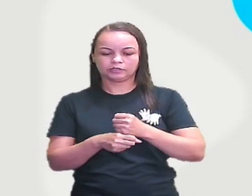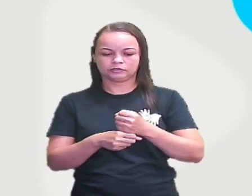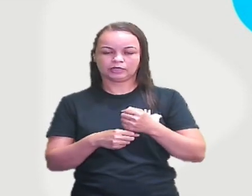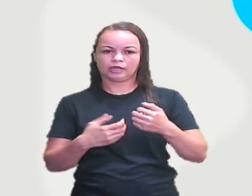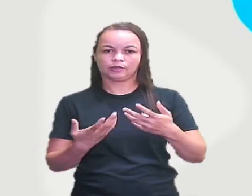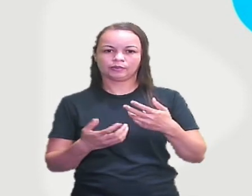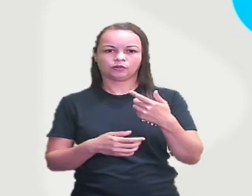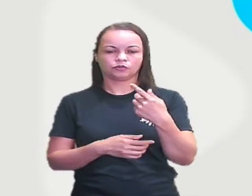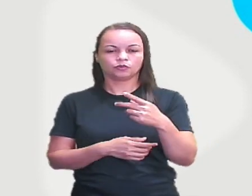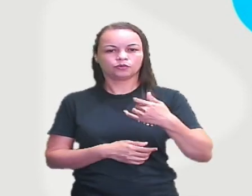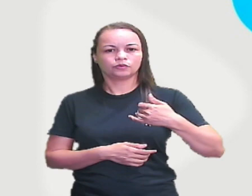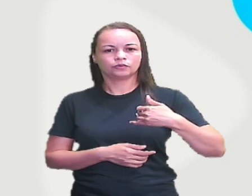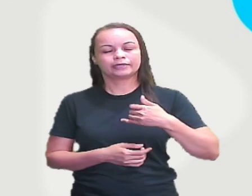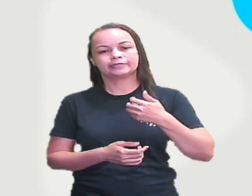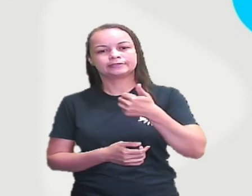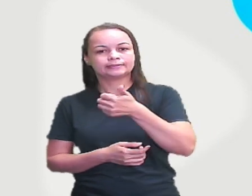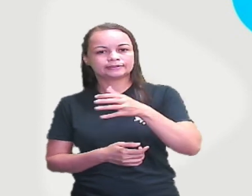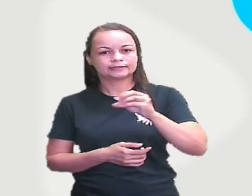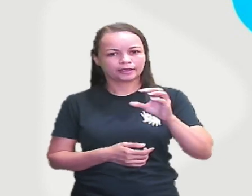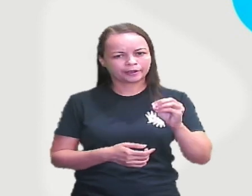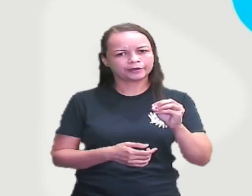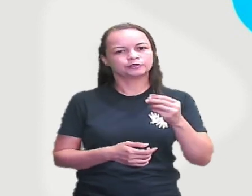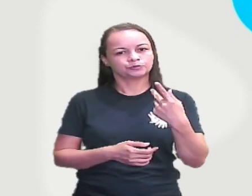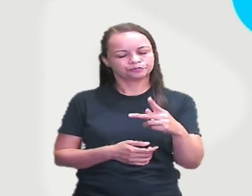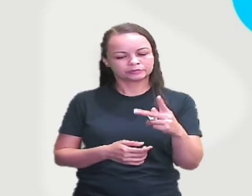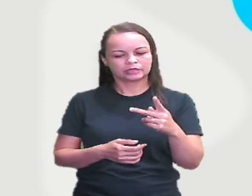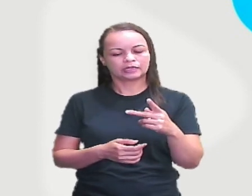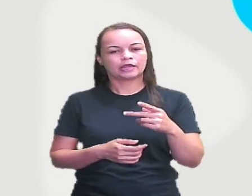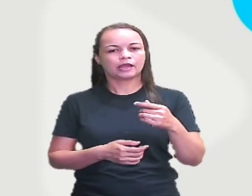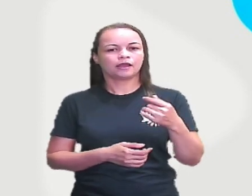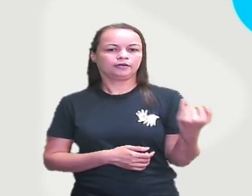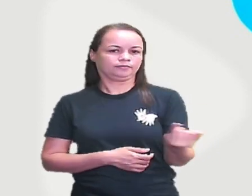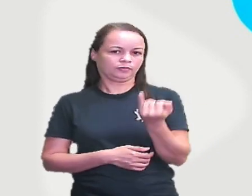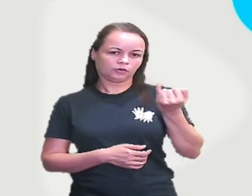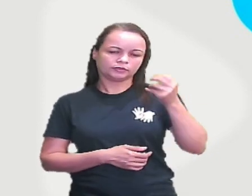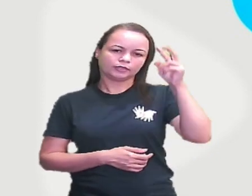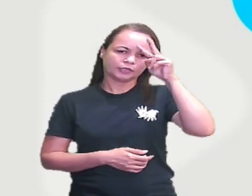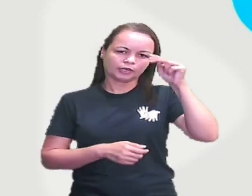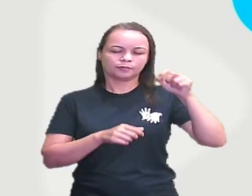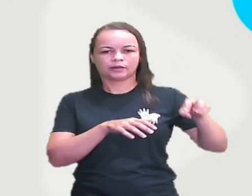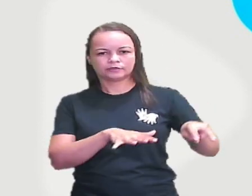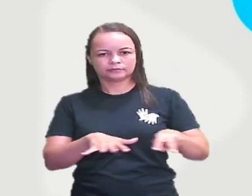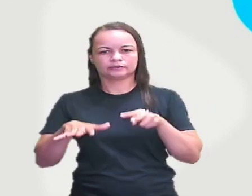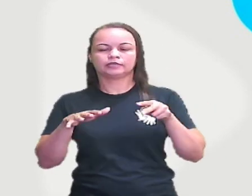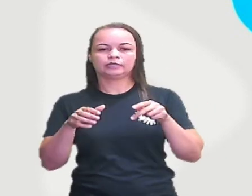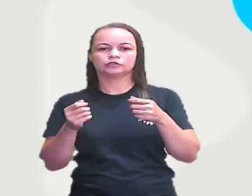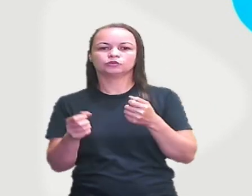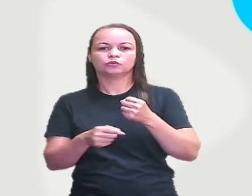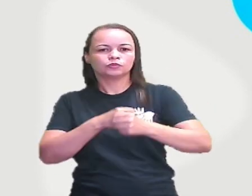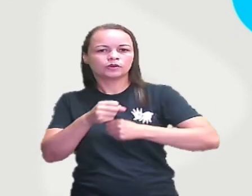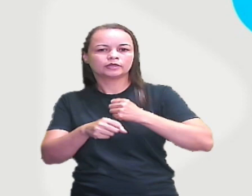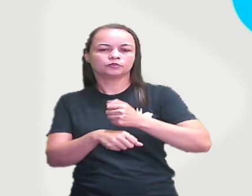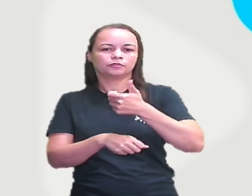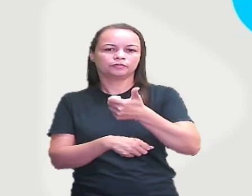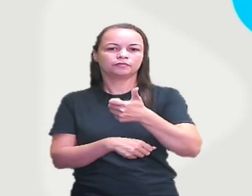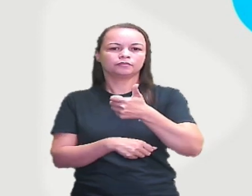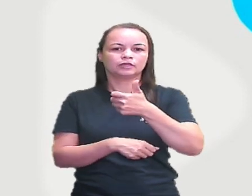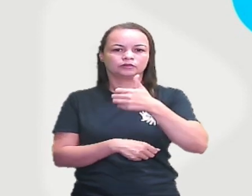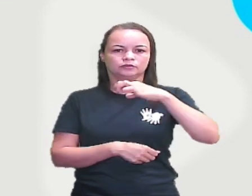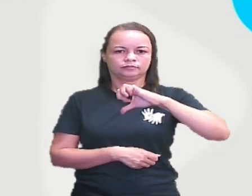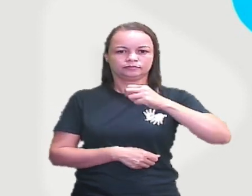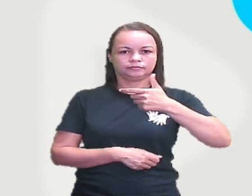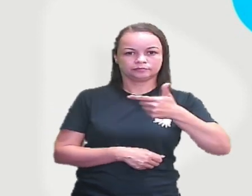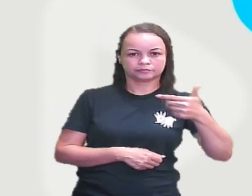né? É importante a gente lembrar da Semana de Arte Moderna de 1922,